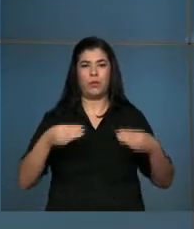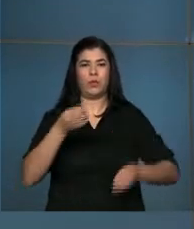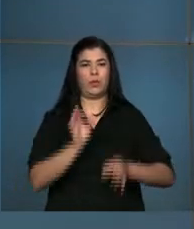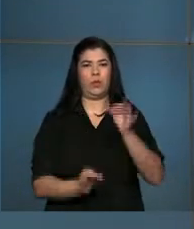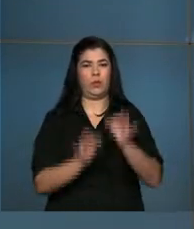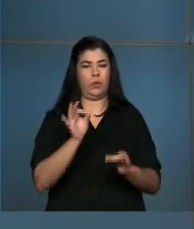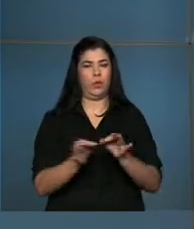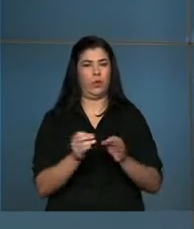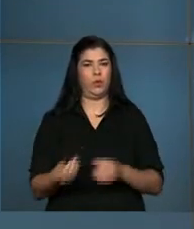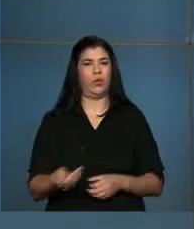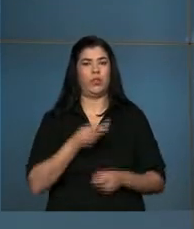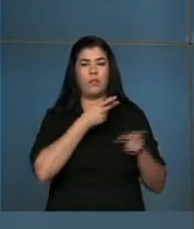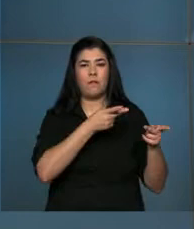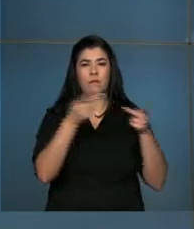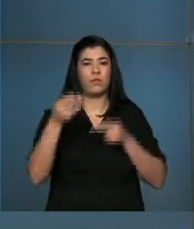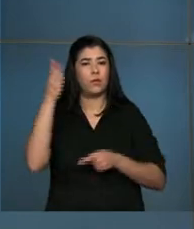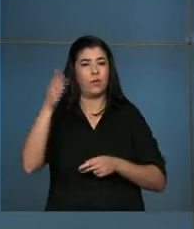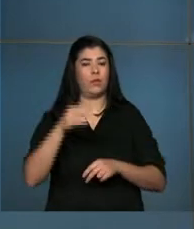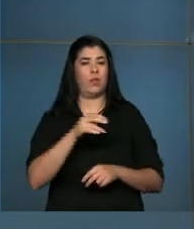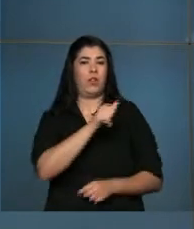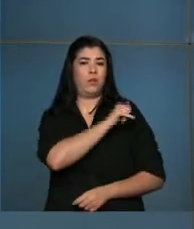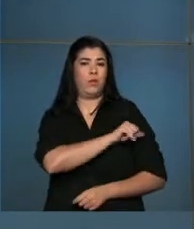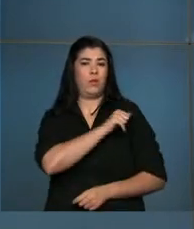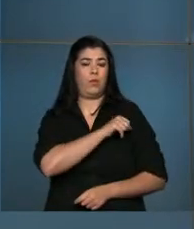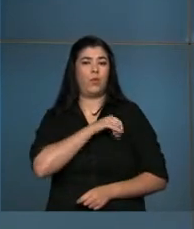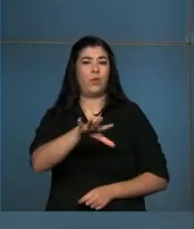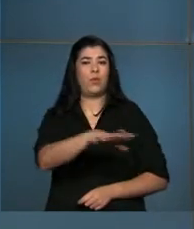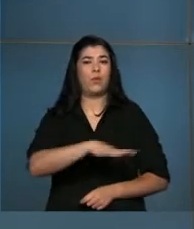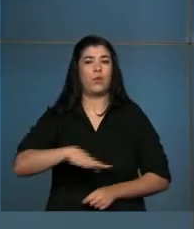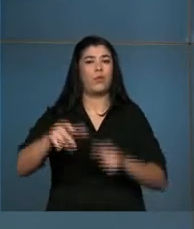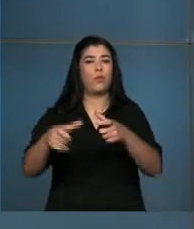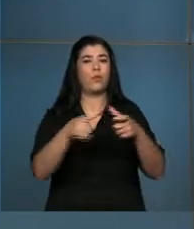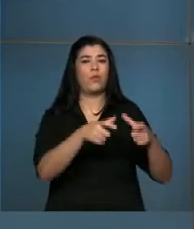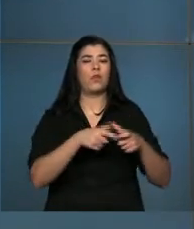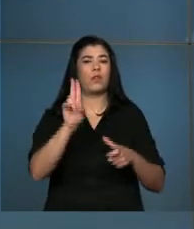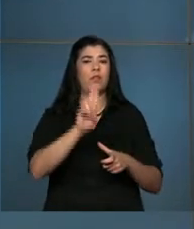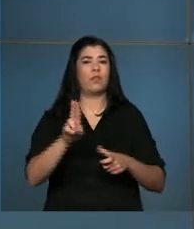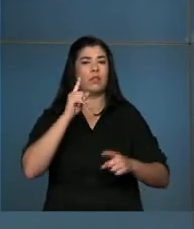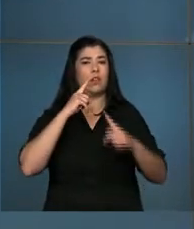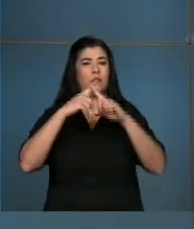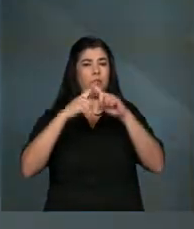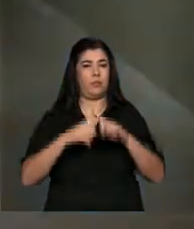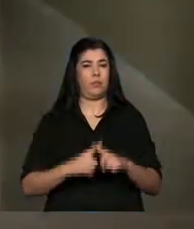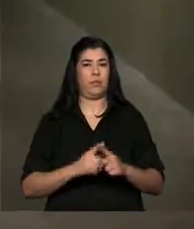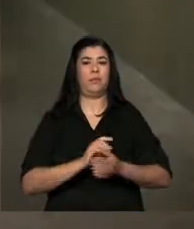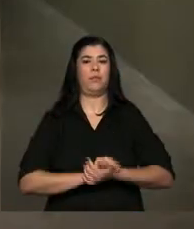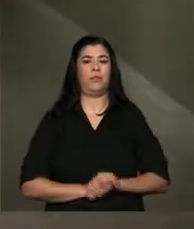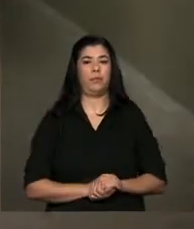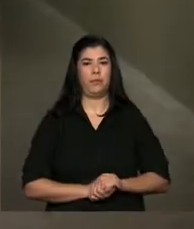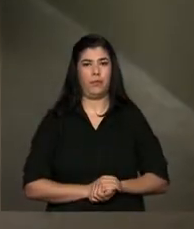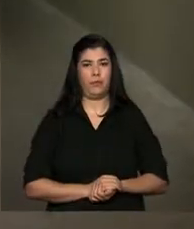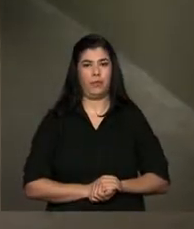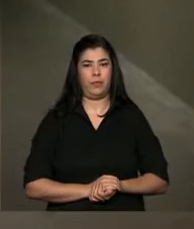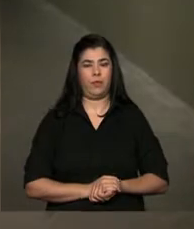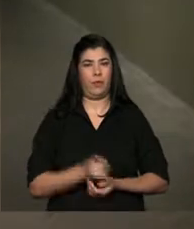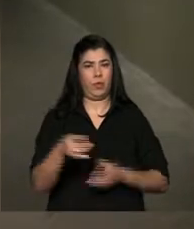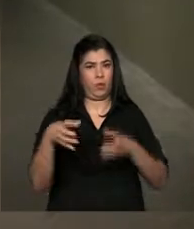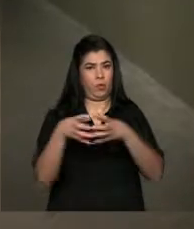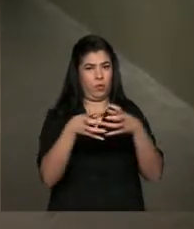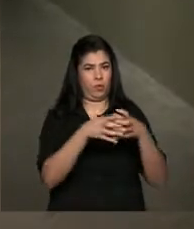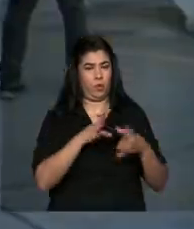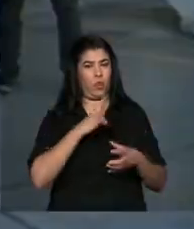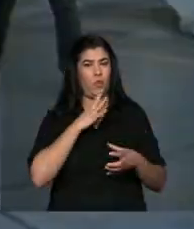Justiça visitaram no Rio de Janeiro as instalações que vão ser usadas nas competições. Os agentes conheceram os